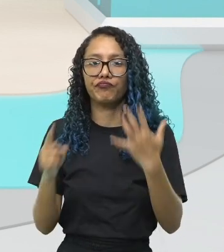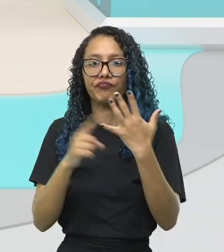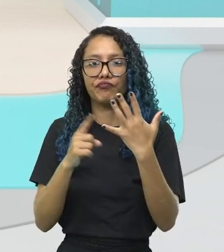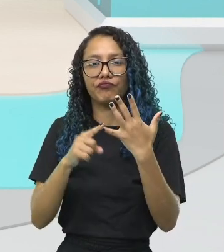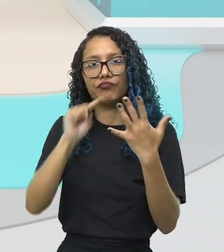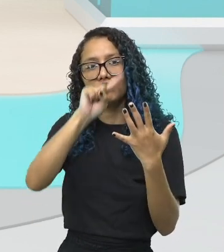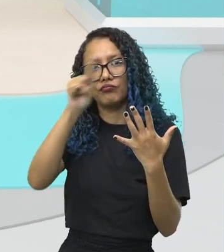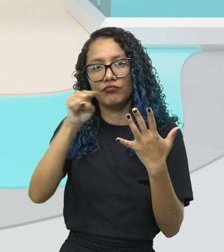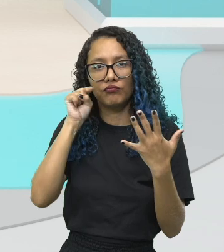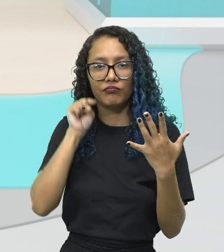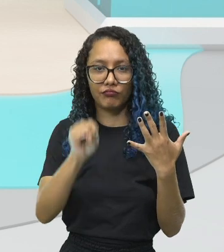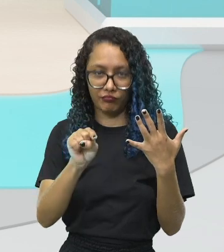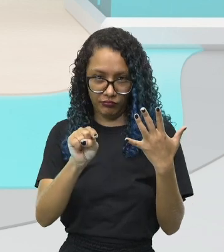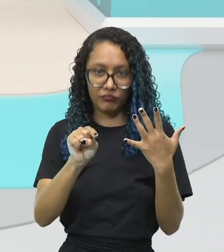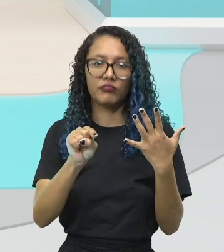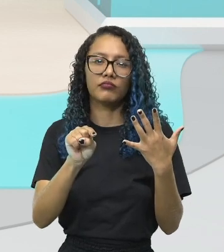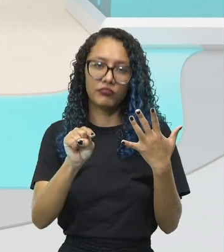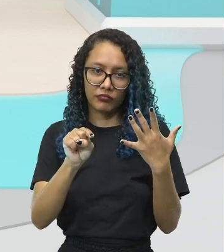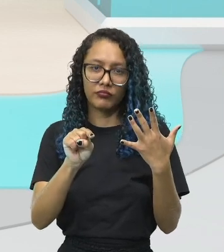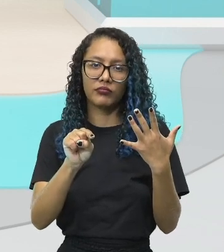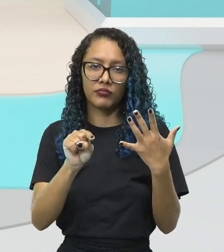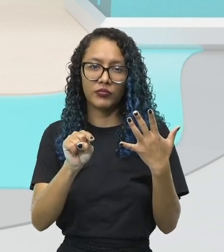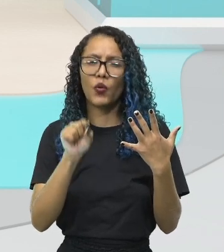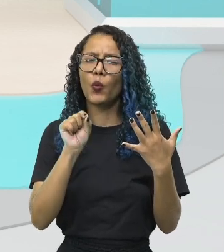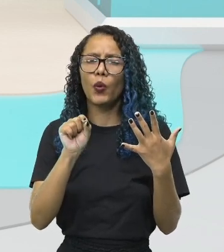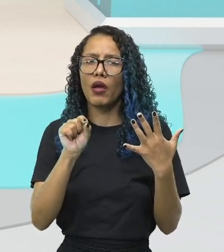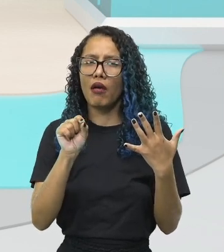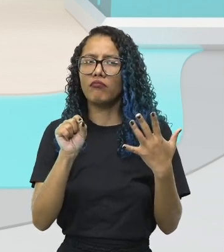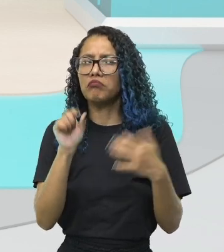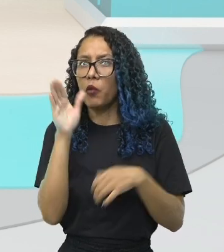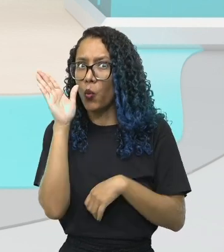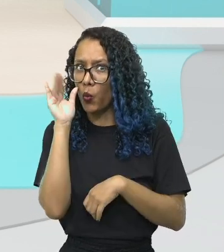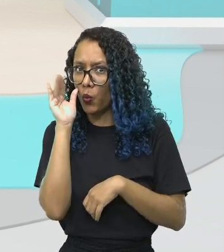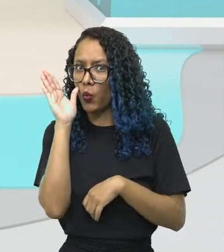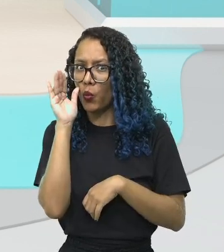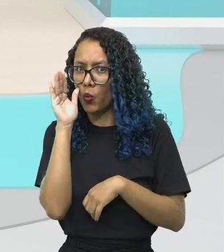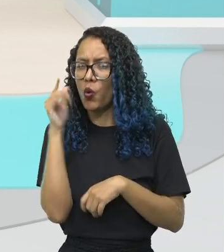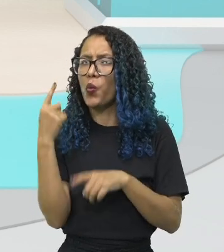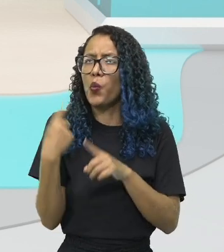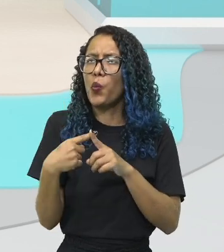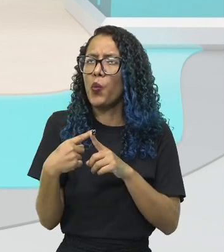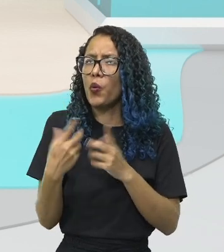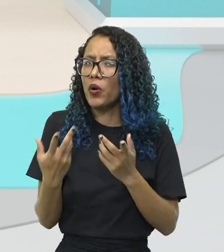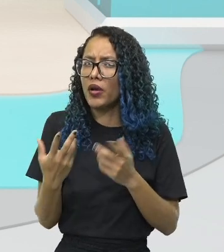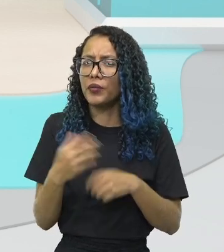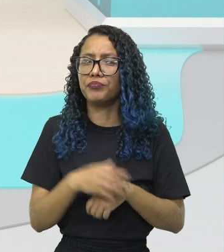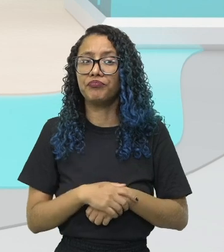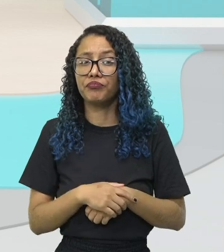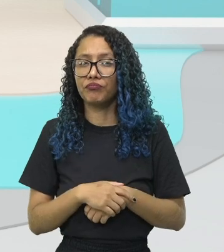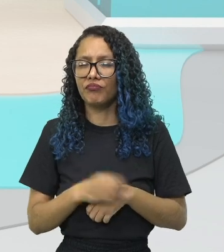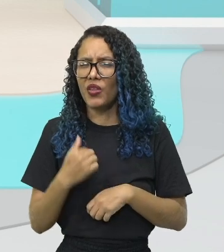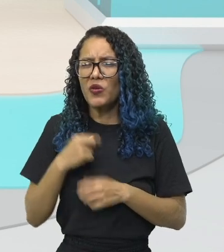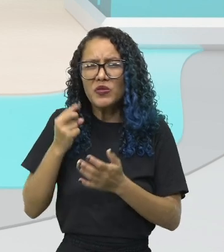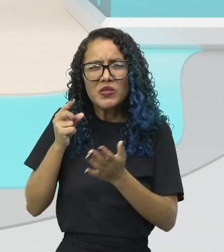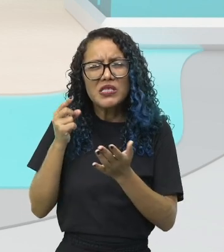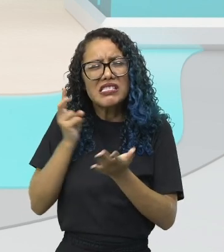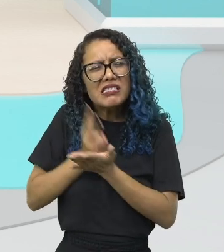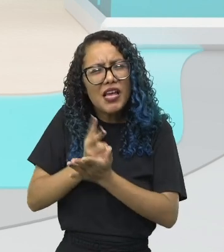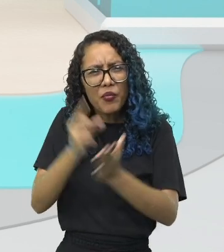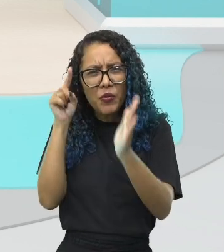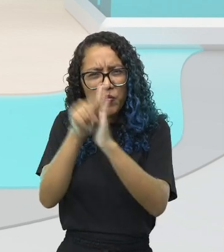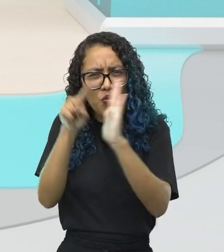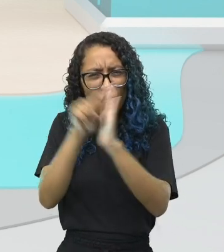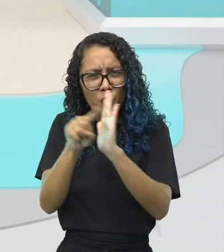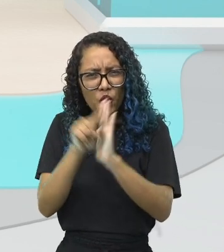de interrogação. E eu sou muito curioso, por isso estou sempre a